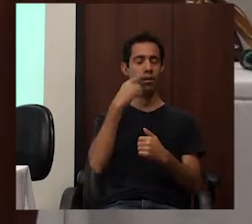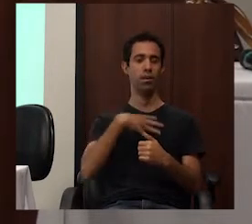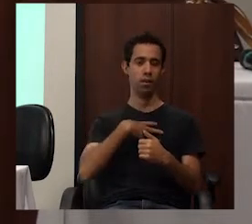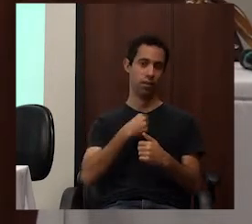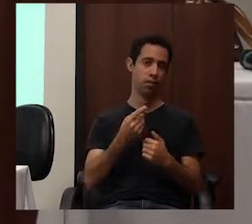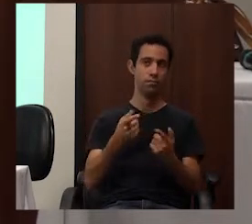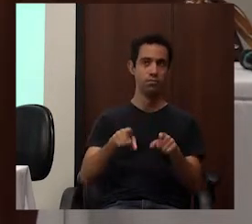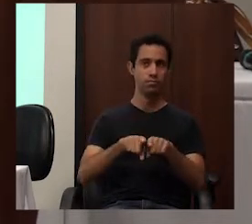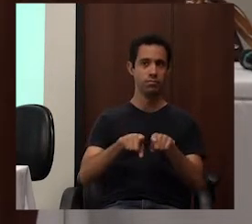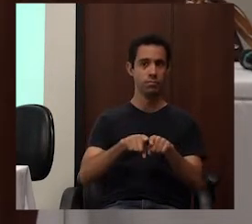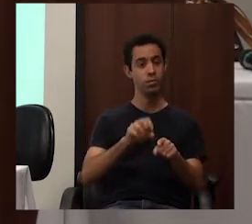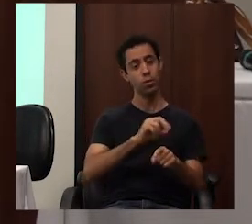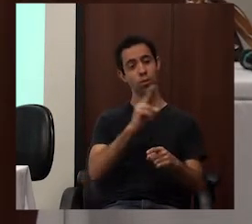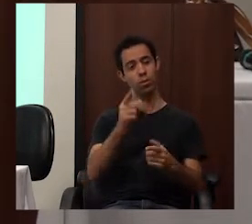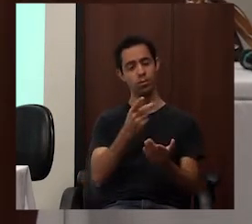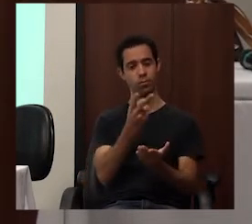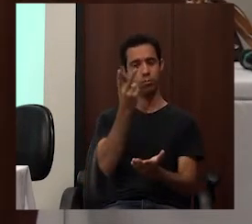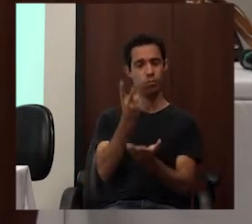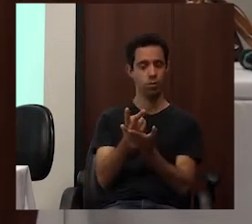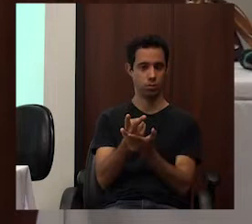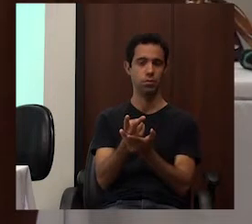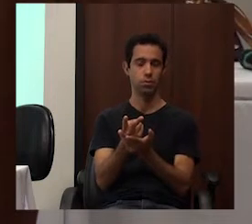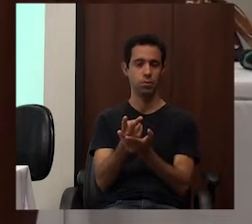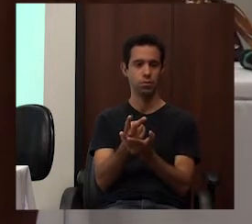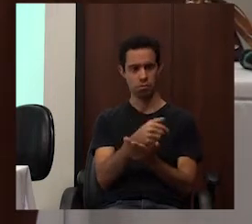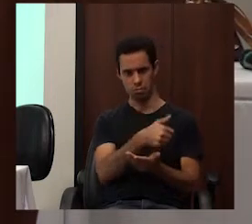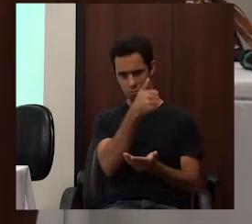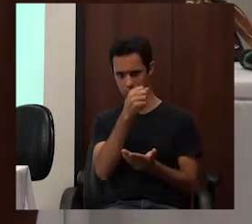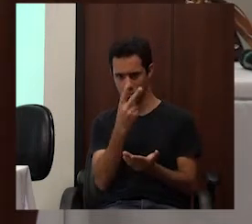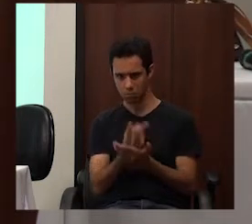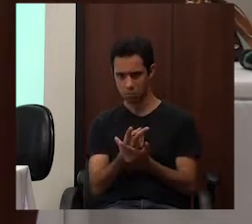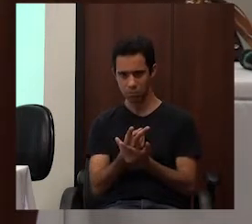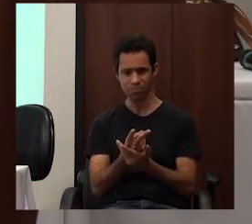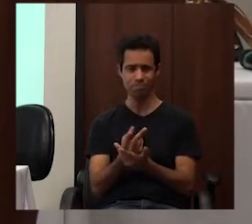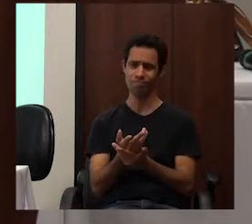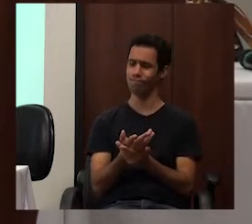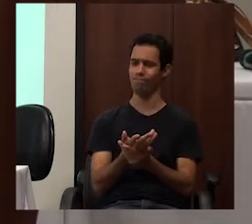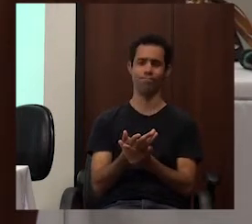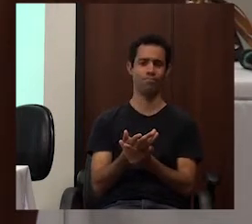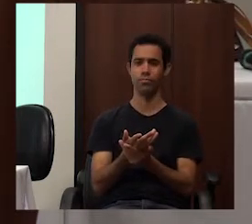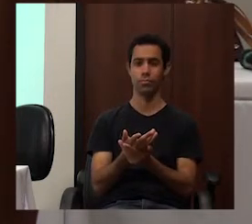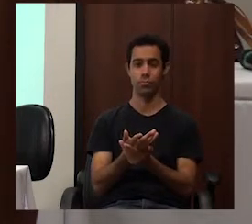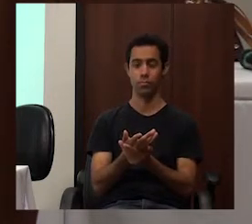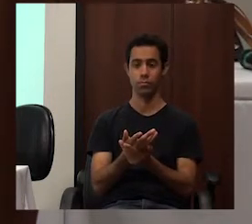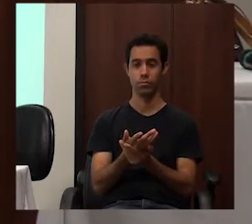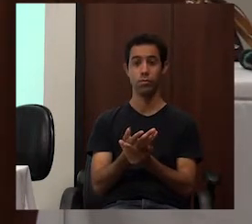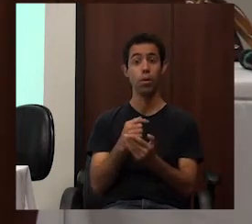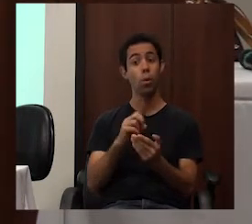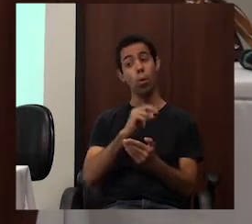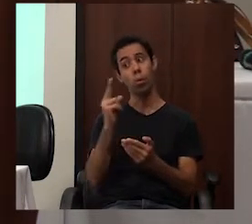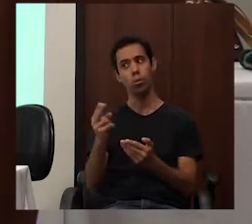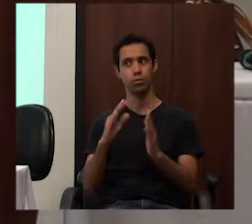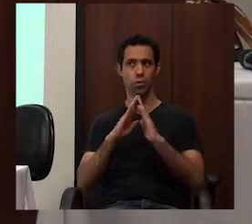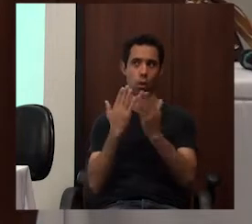por exemplo, é ser internada, de forma nenhuma. E talvez ser colocada numa escola especial